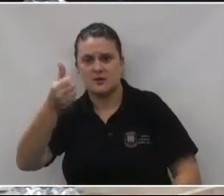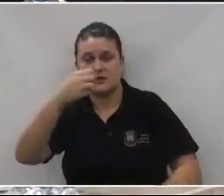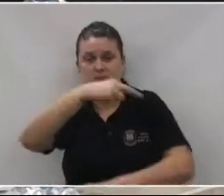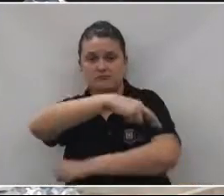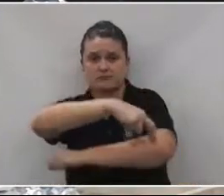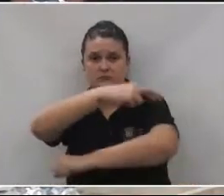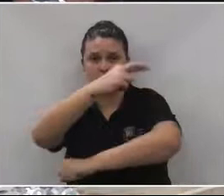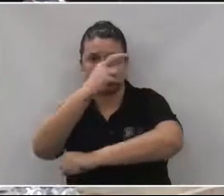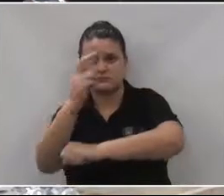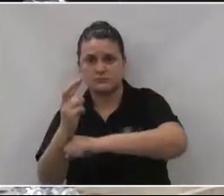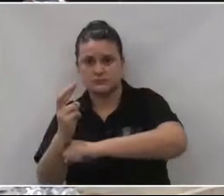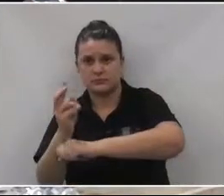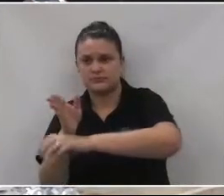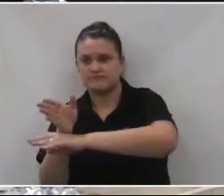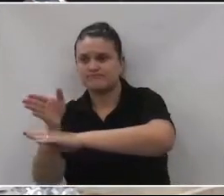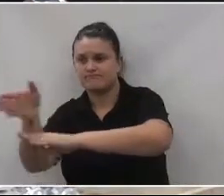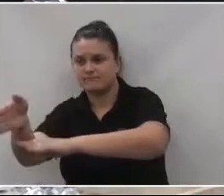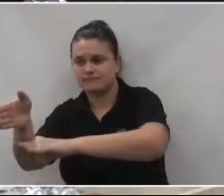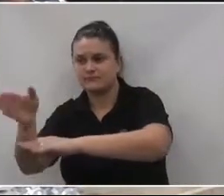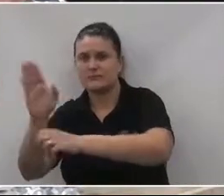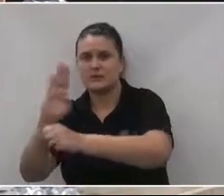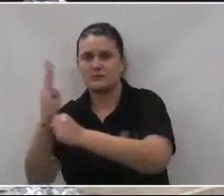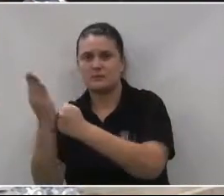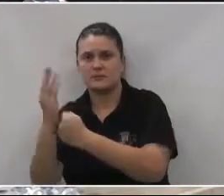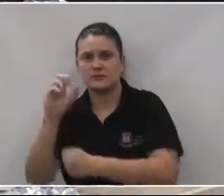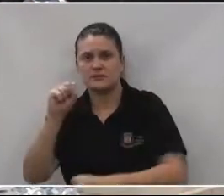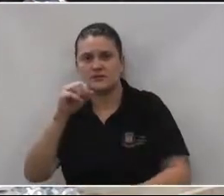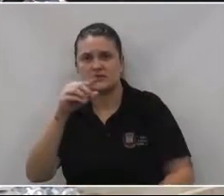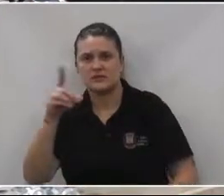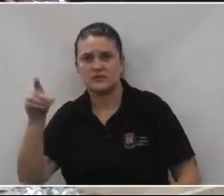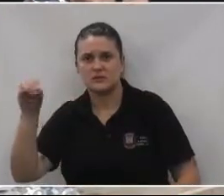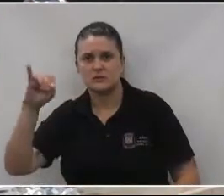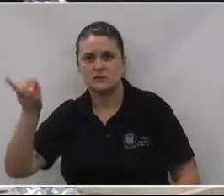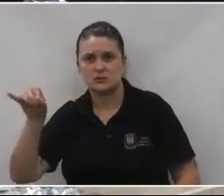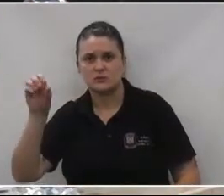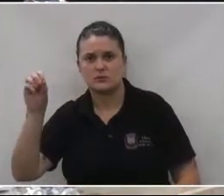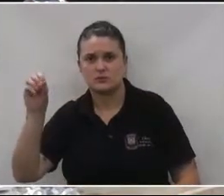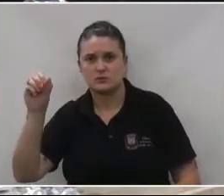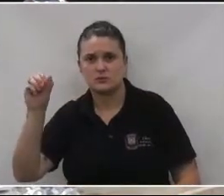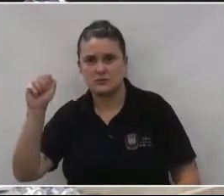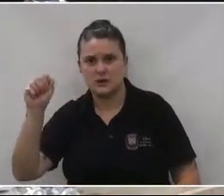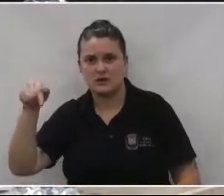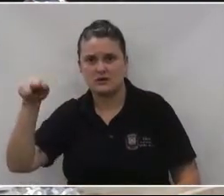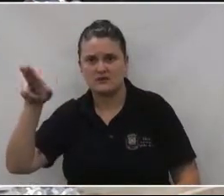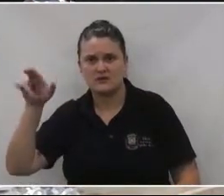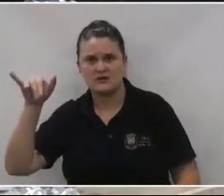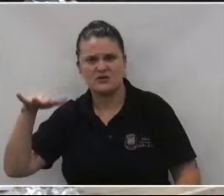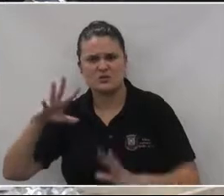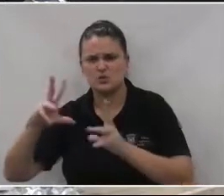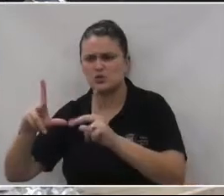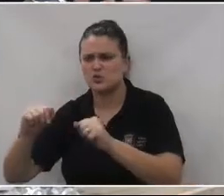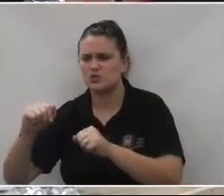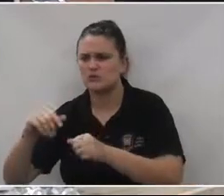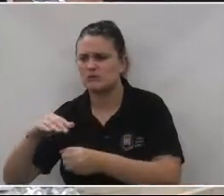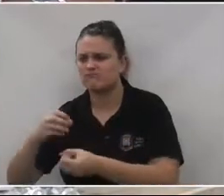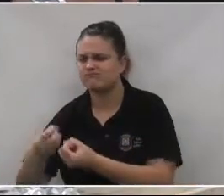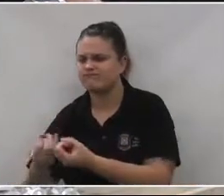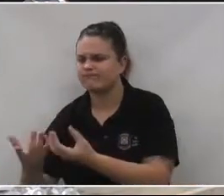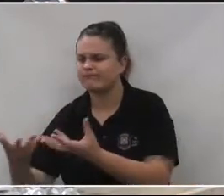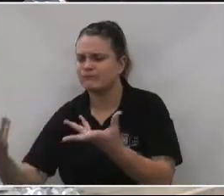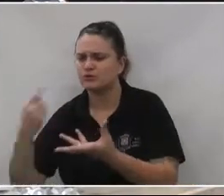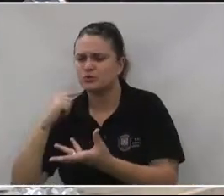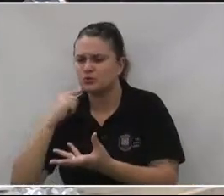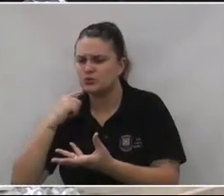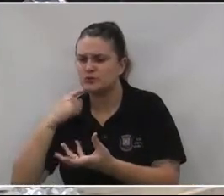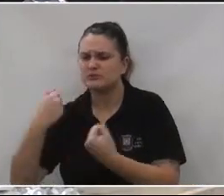arco à entrada do som joaquim é é a canaleta todas entupidas e é um pouco antes